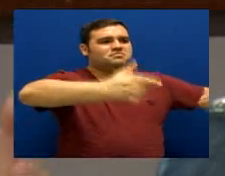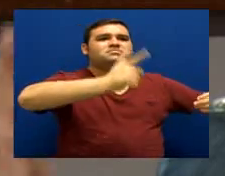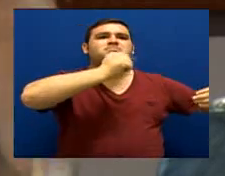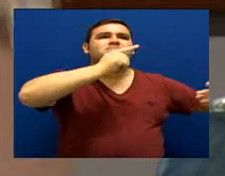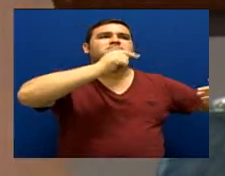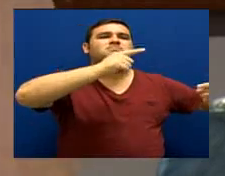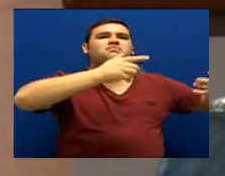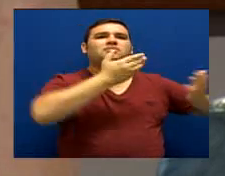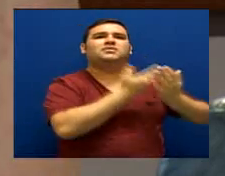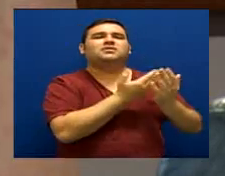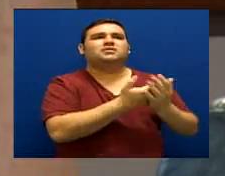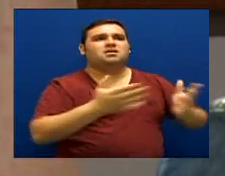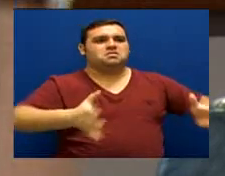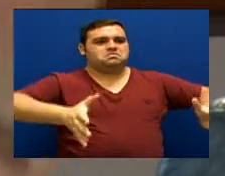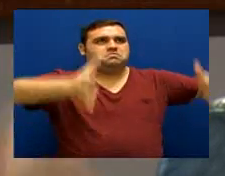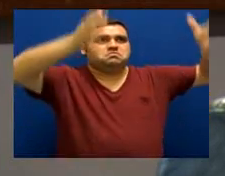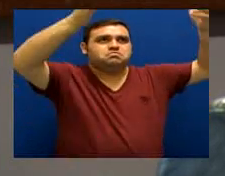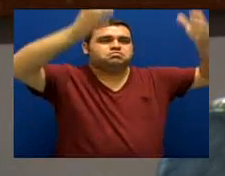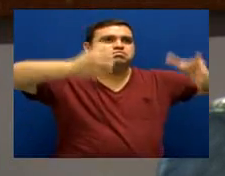construíram nas escolas